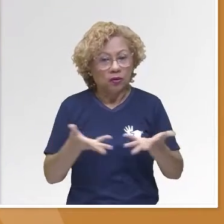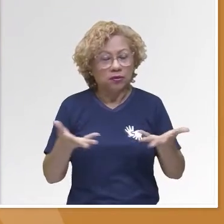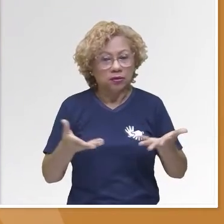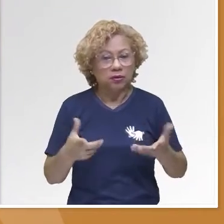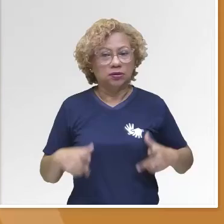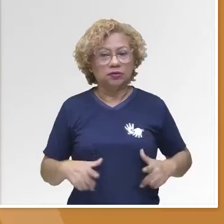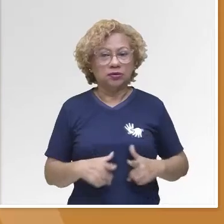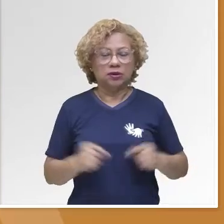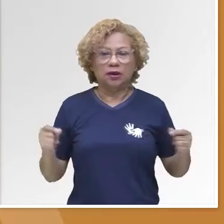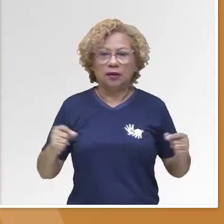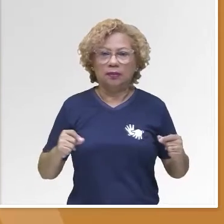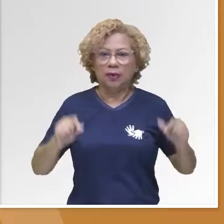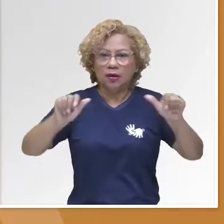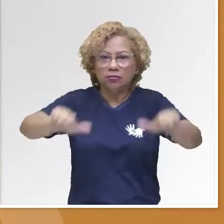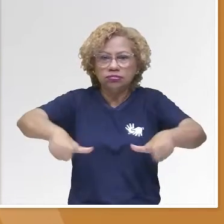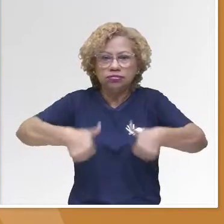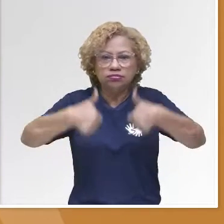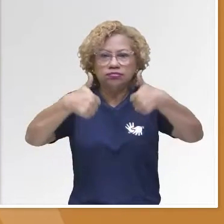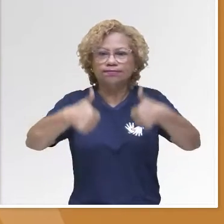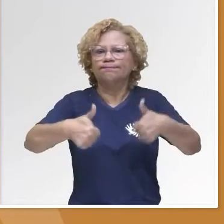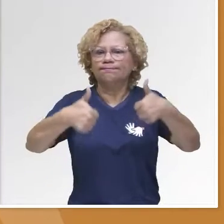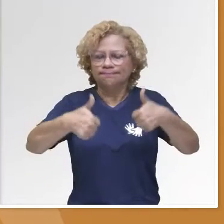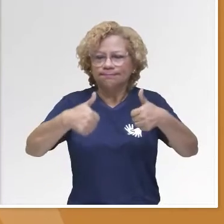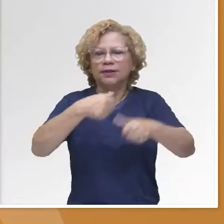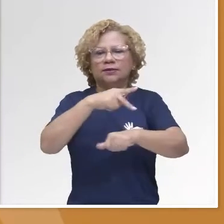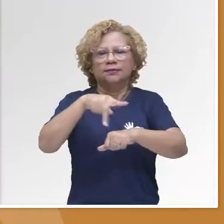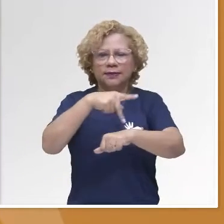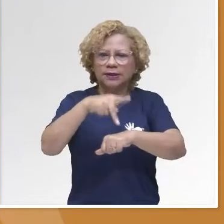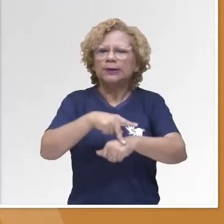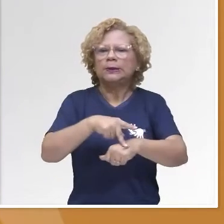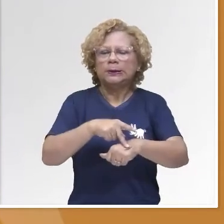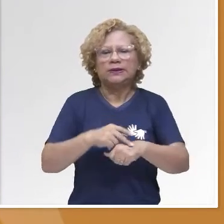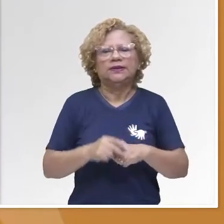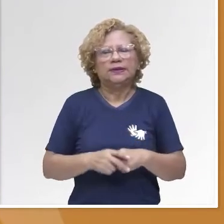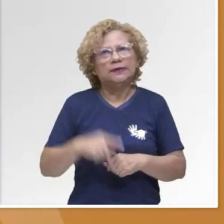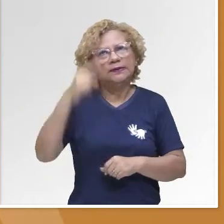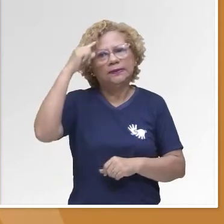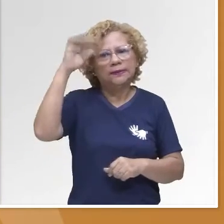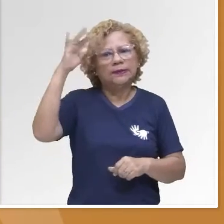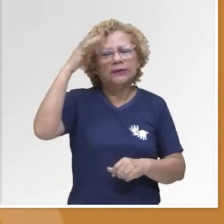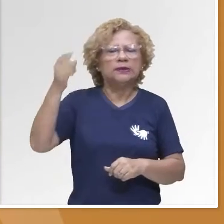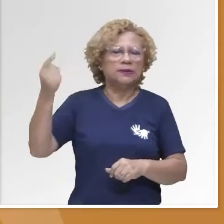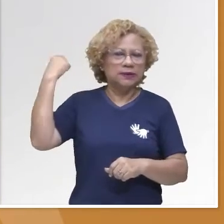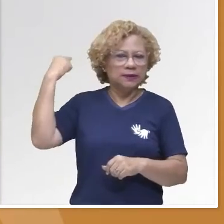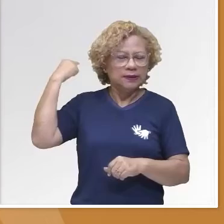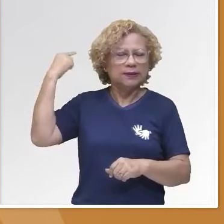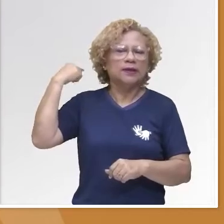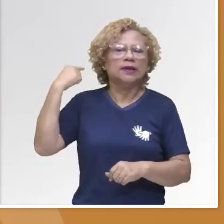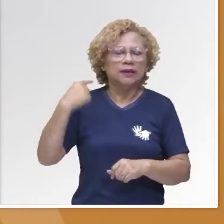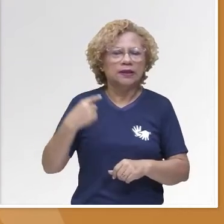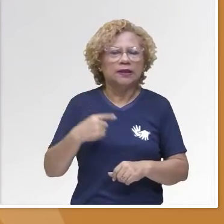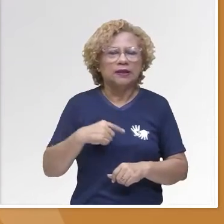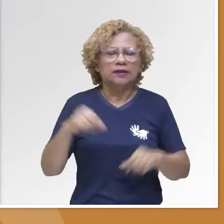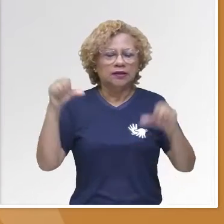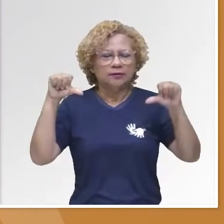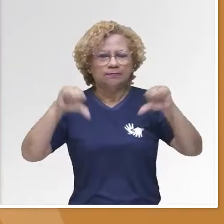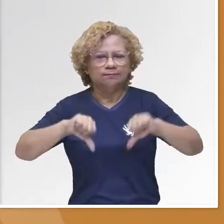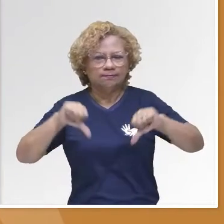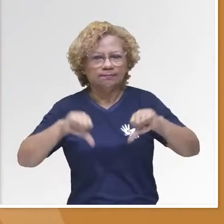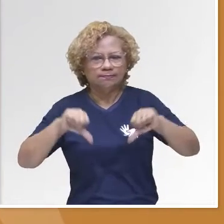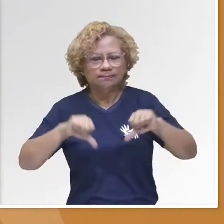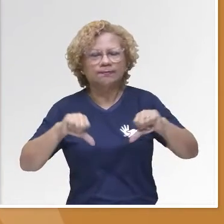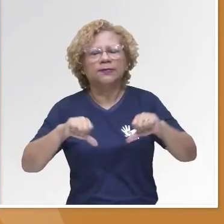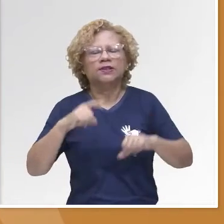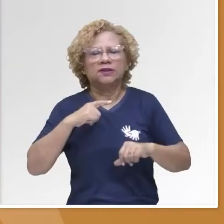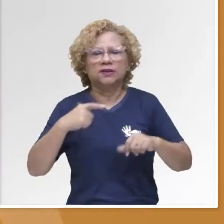que a gente observa, mesmo por ter passado depois ali com o processo, né, da Segunda